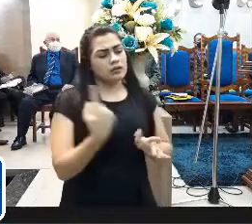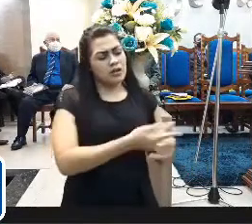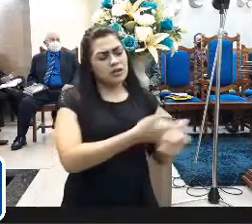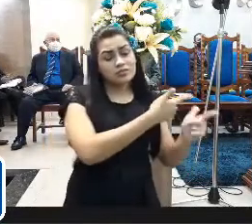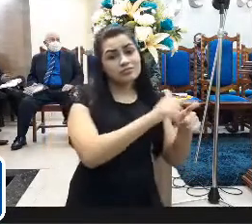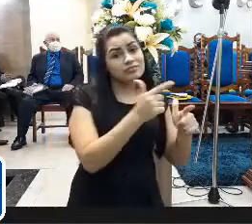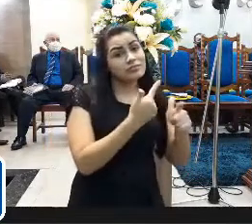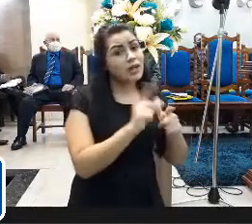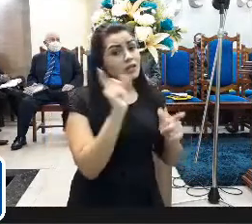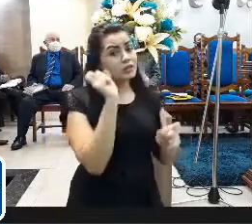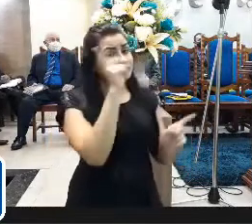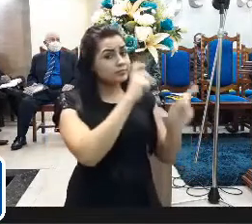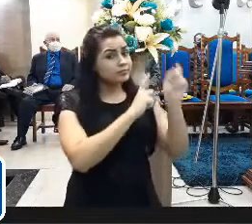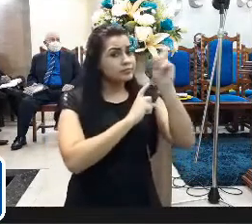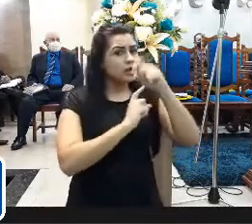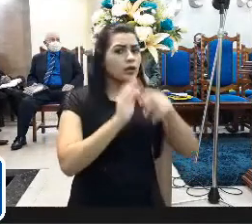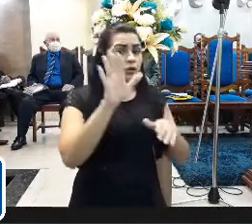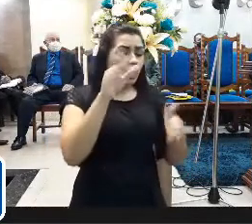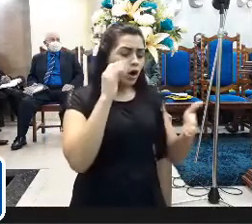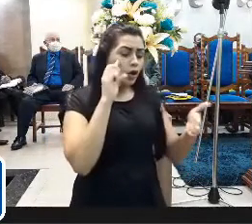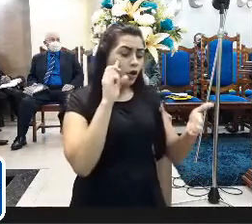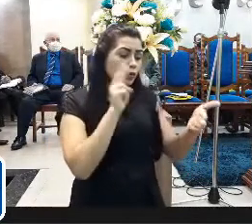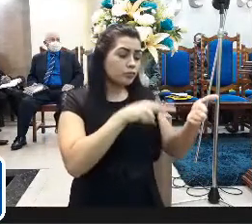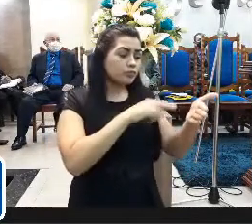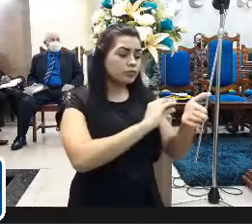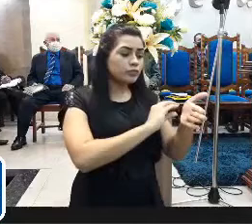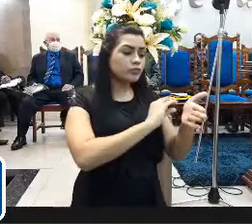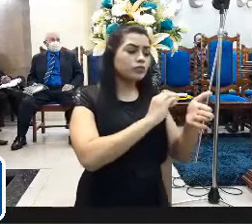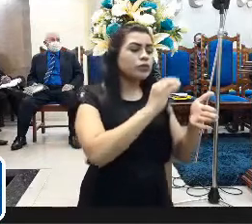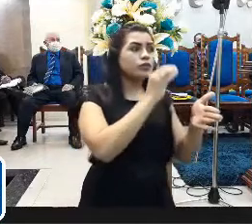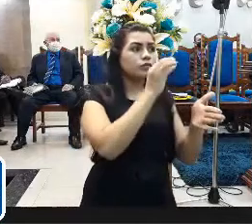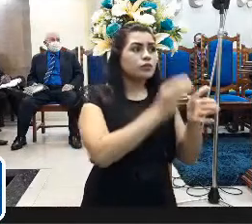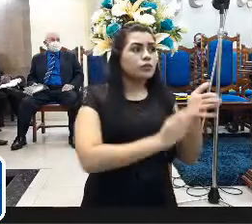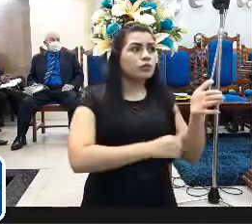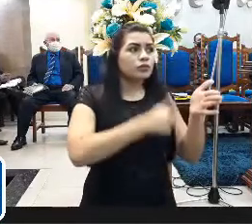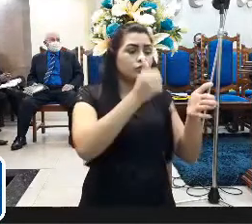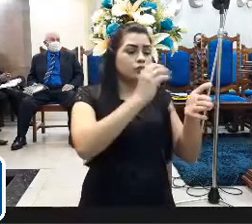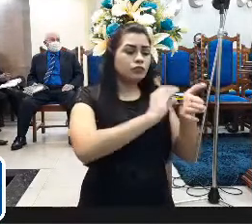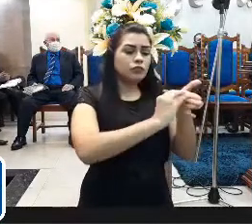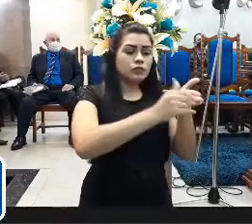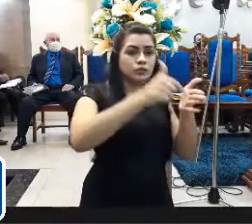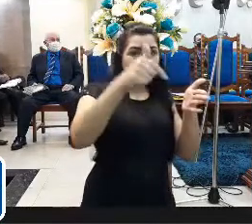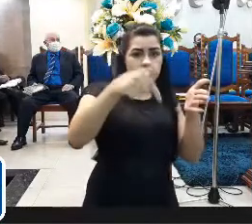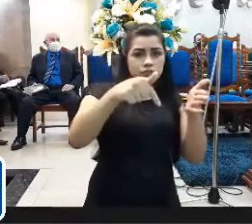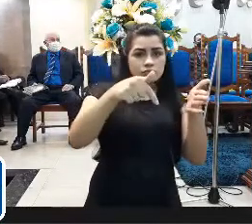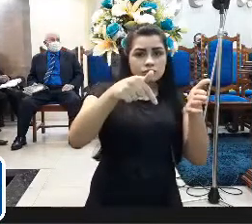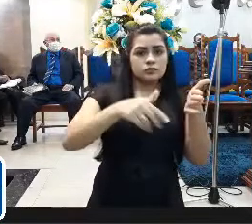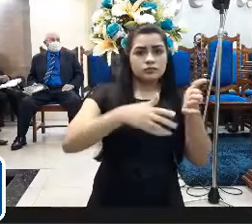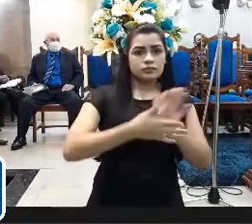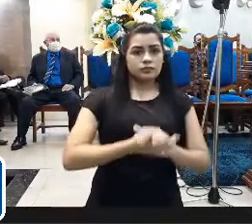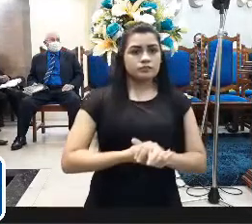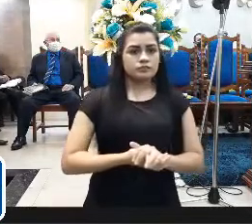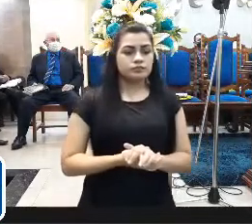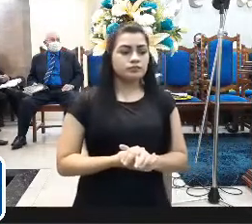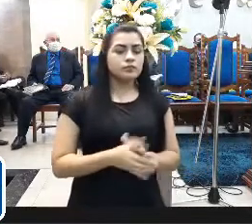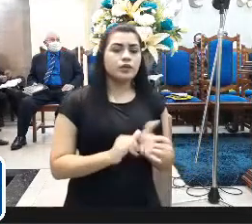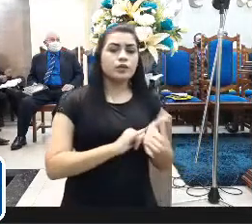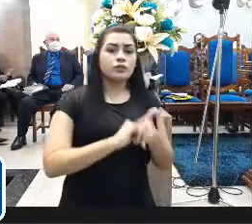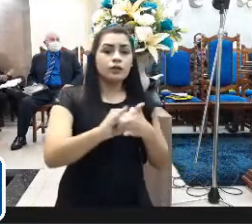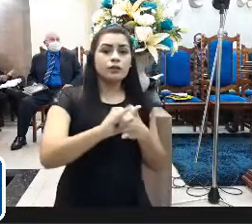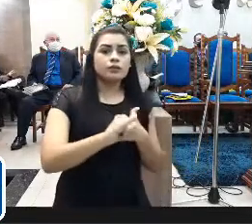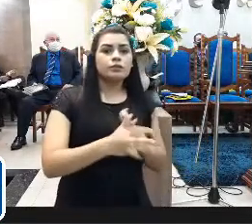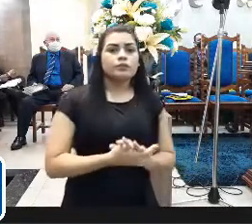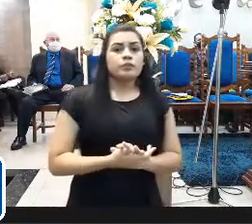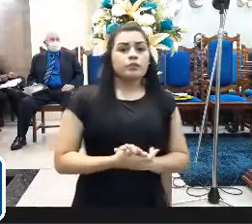provas difíceis. Veja o versículo 7, 1 e 7 de Pedro, nós vamos ler bastante versículos hoje, para que a prova da vossa